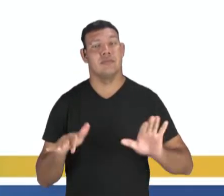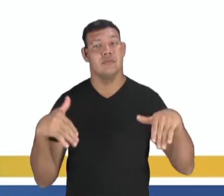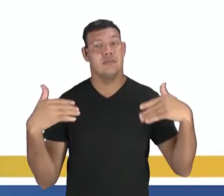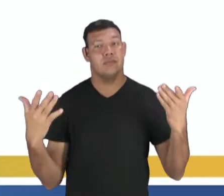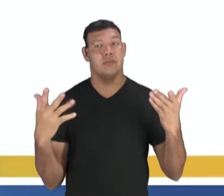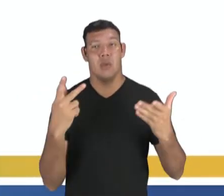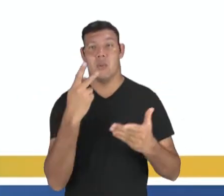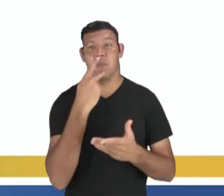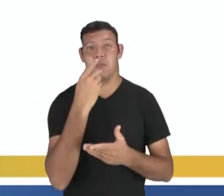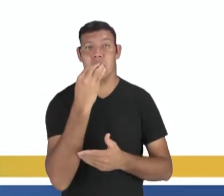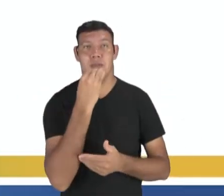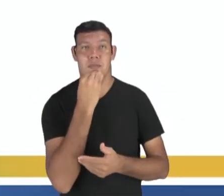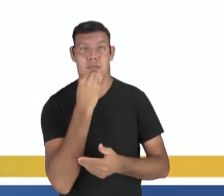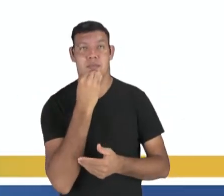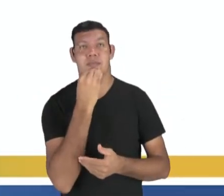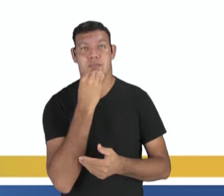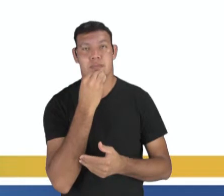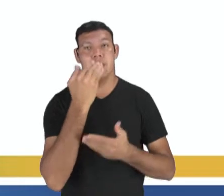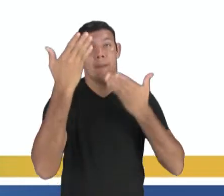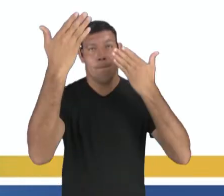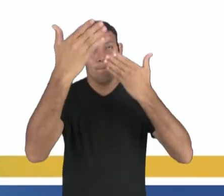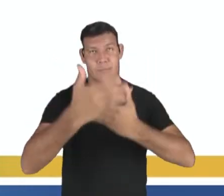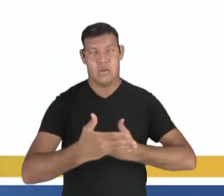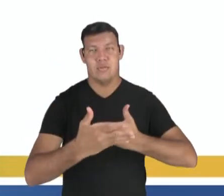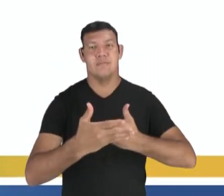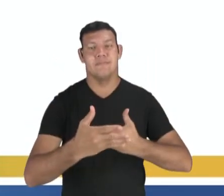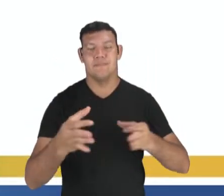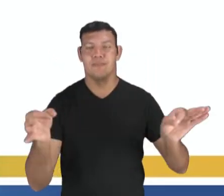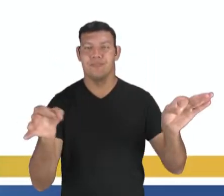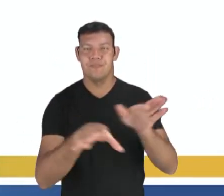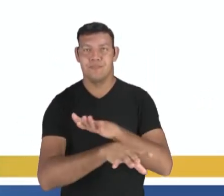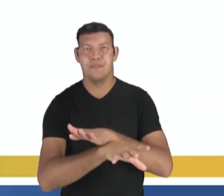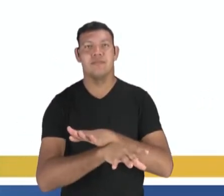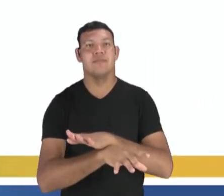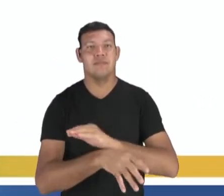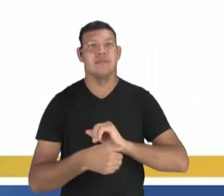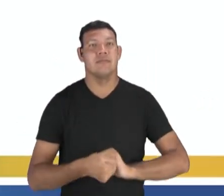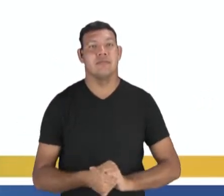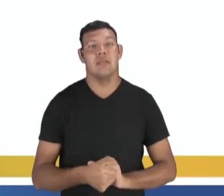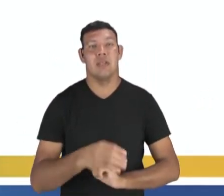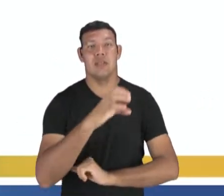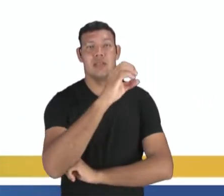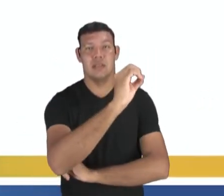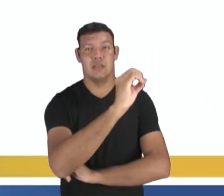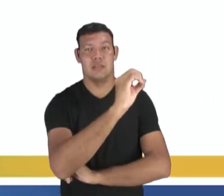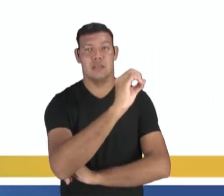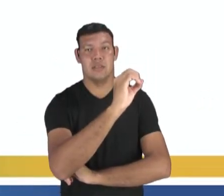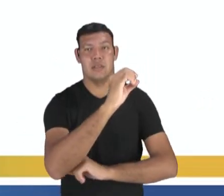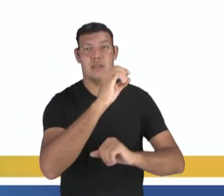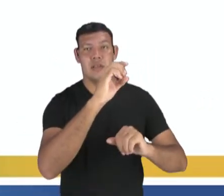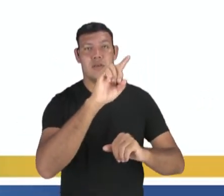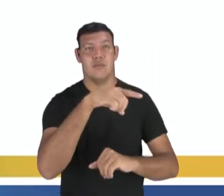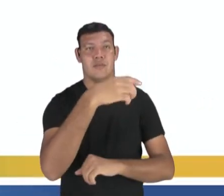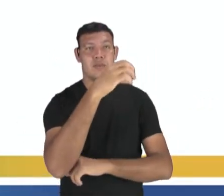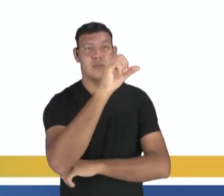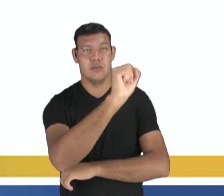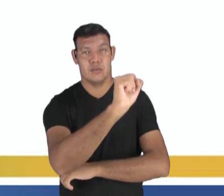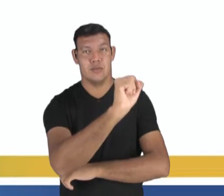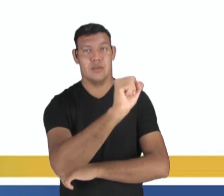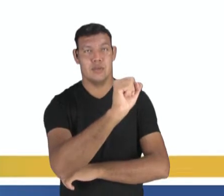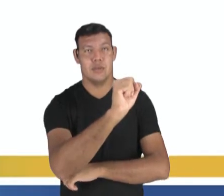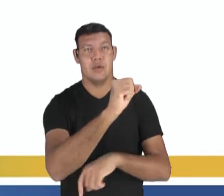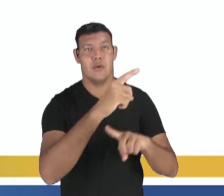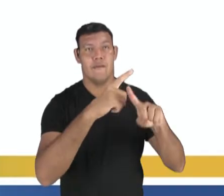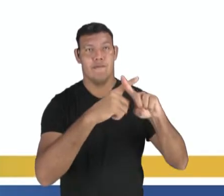logo a probabilidade de se teste terminar é de quanto então observem